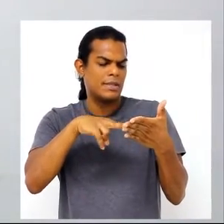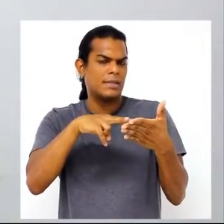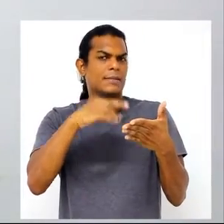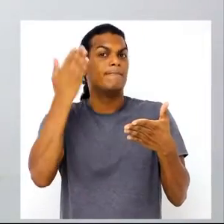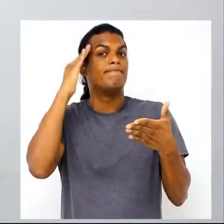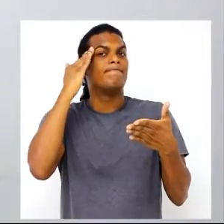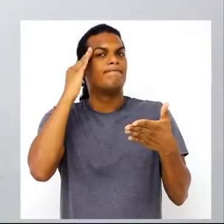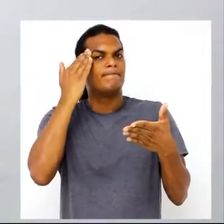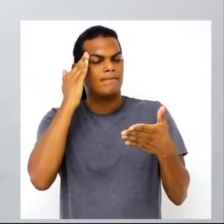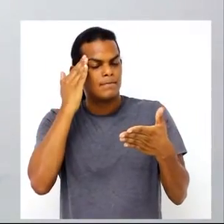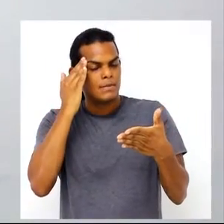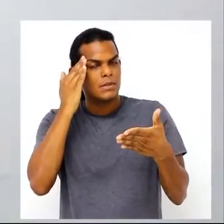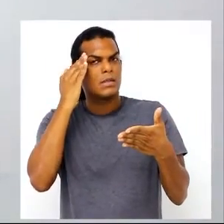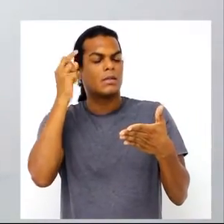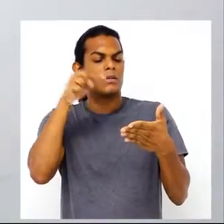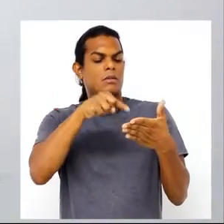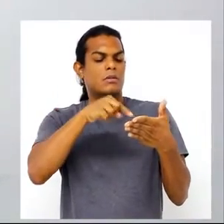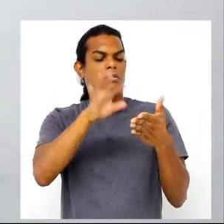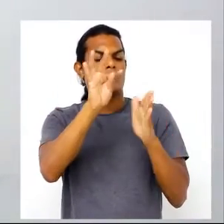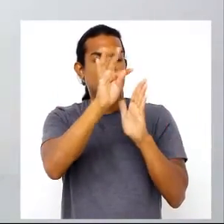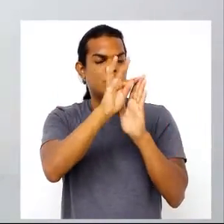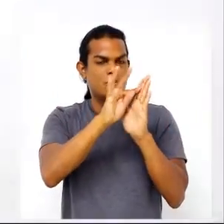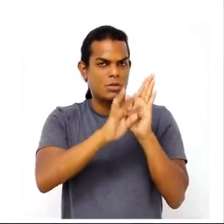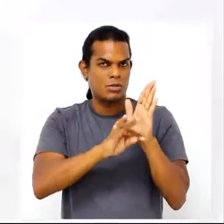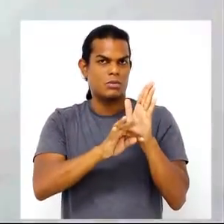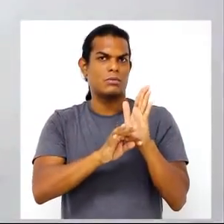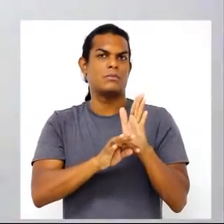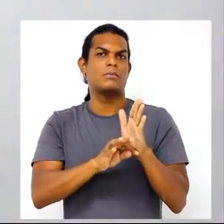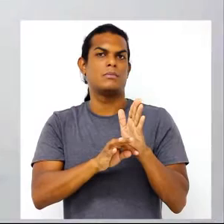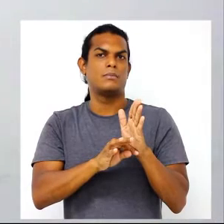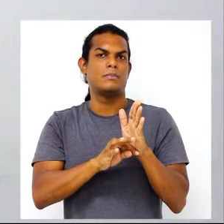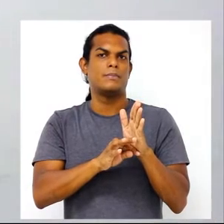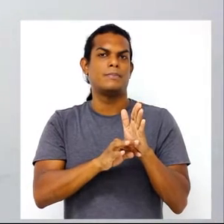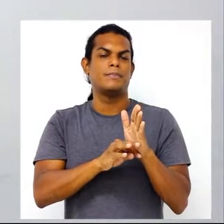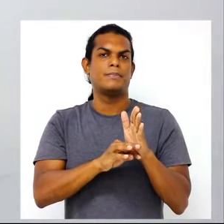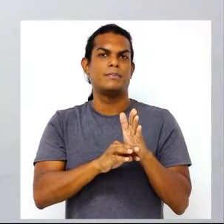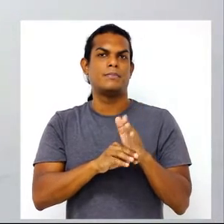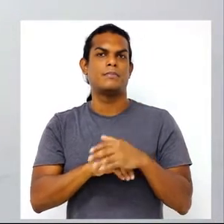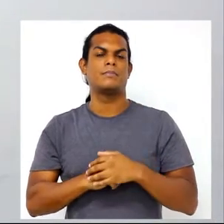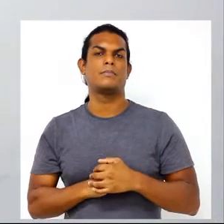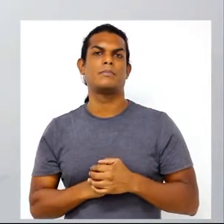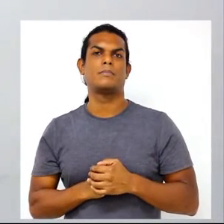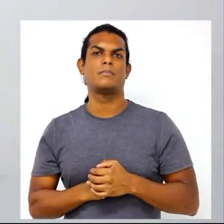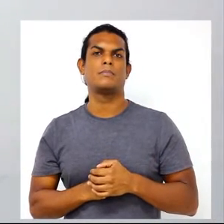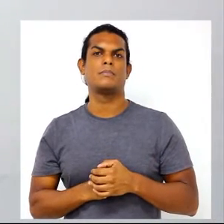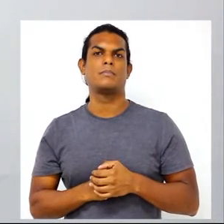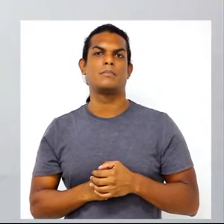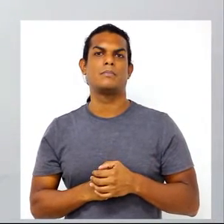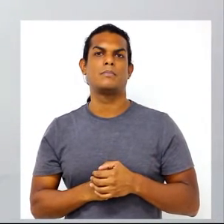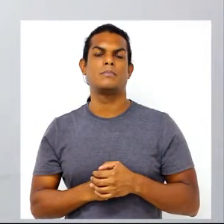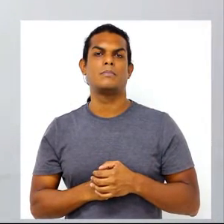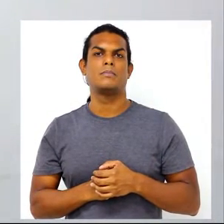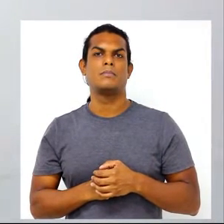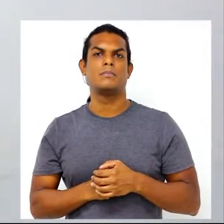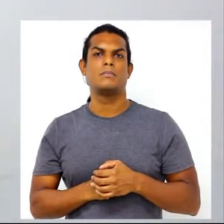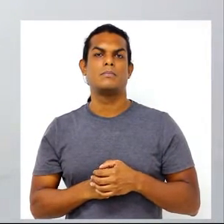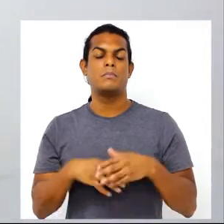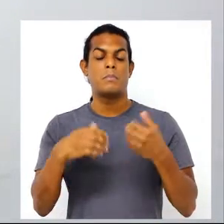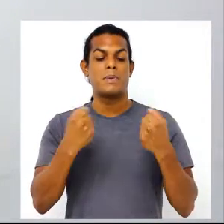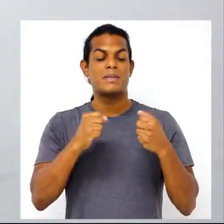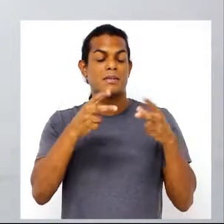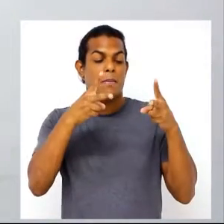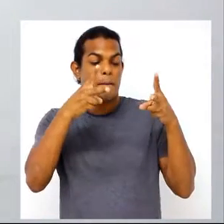perca, tenha uma certeza que há uma unidade, tenha certeza de que o seu emissor, né, ele